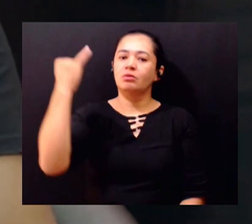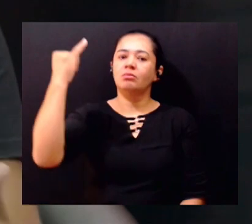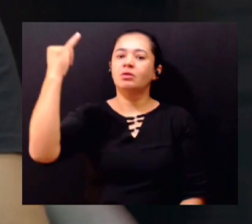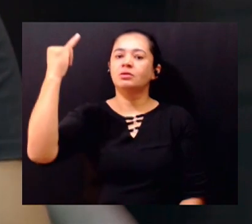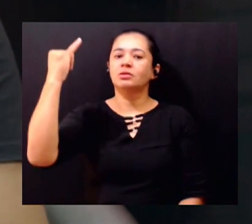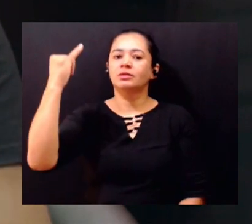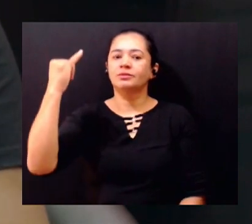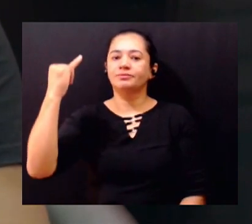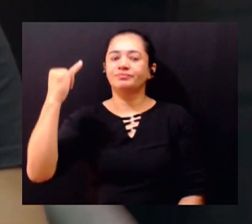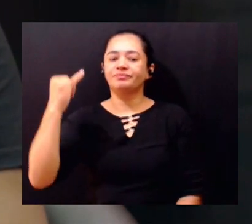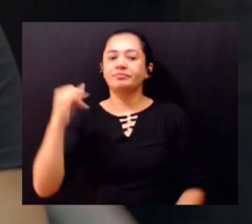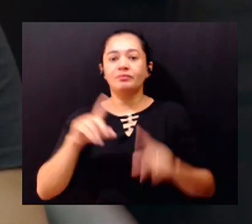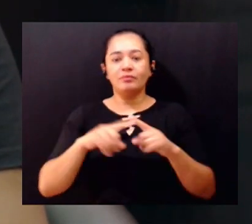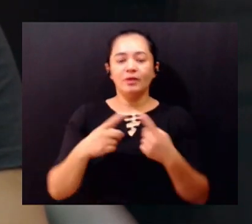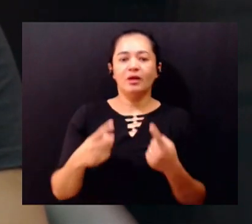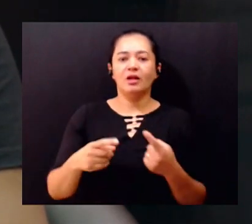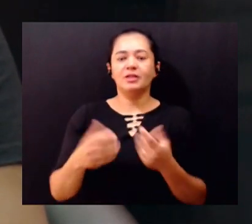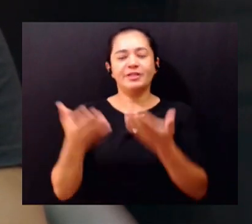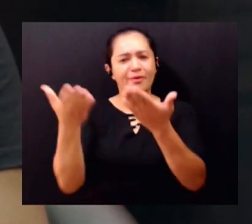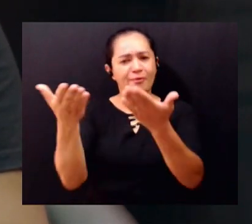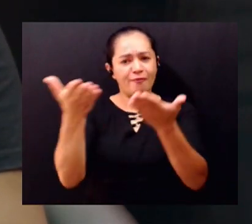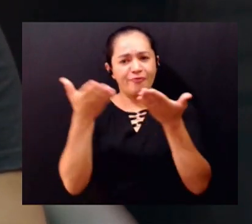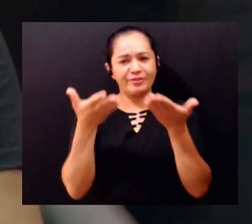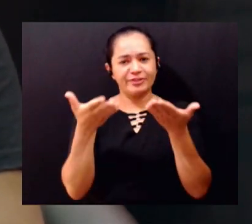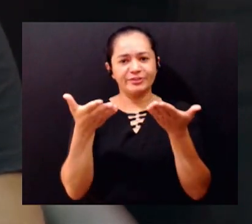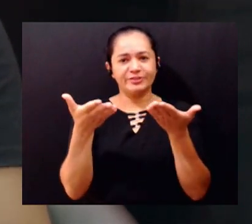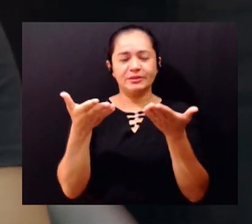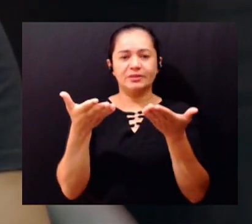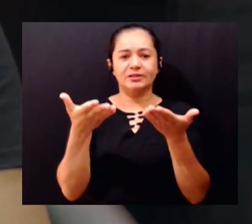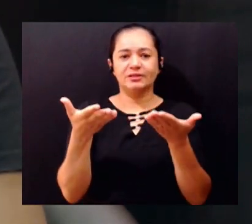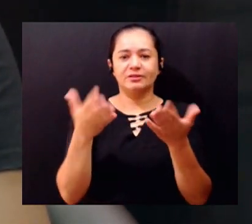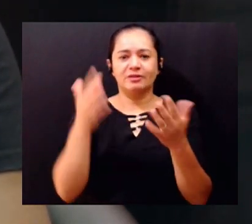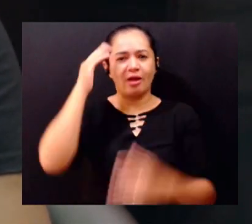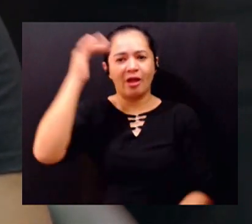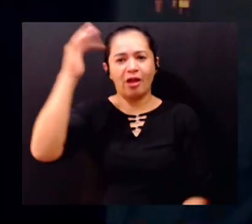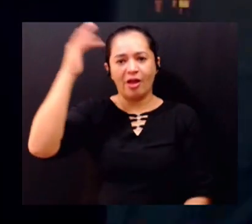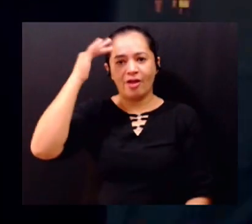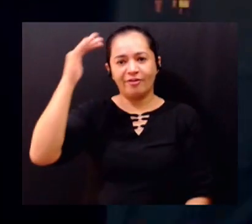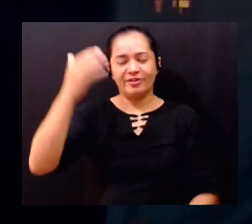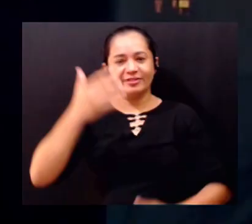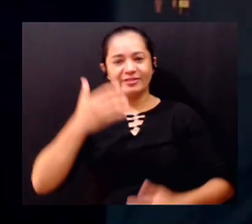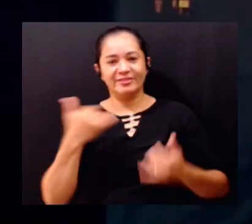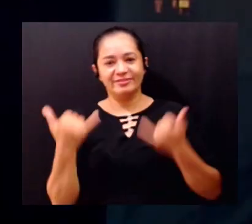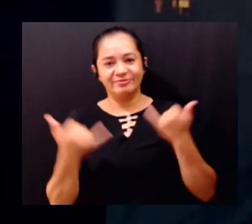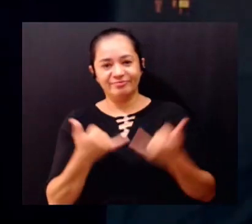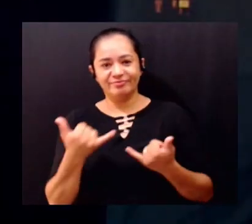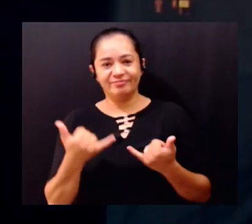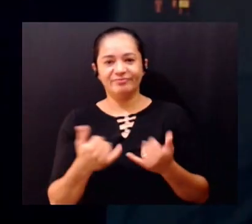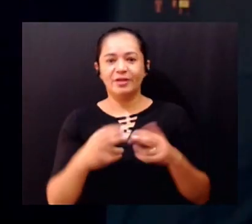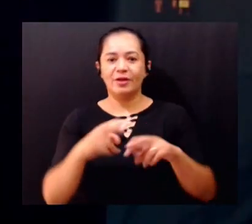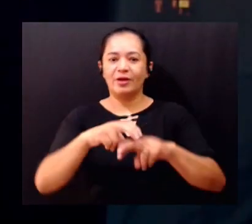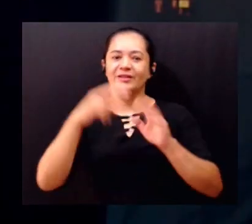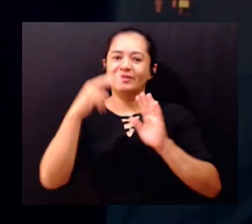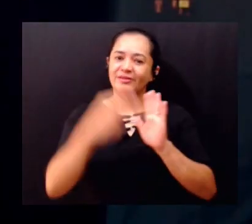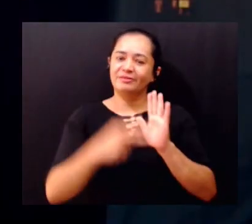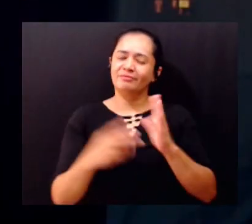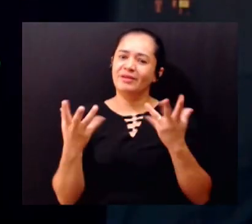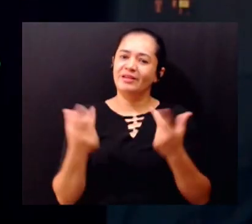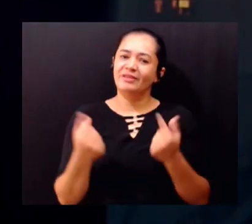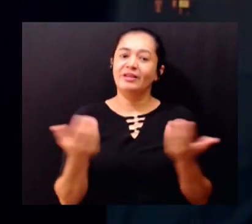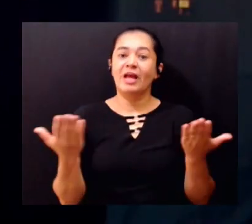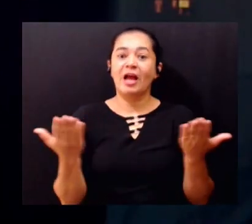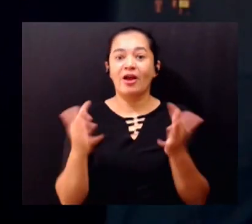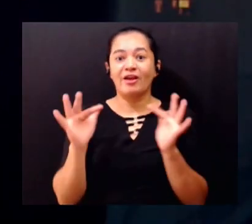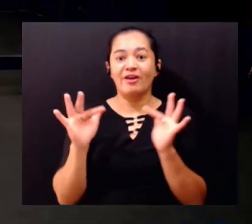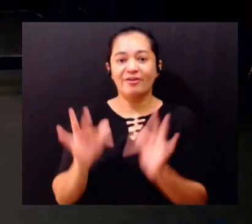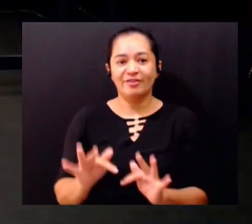mas faz esse convite, né, a reflexão e a diversão através da leitura. Maravilha! E vamos fechando o programa então, pode abrir